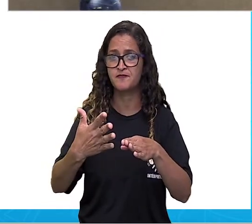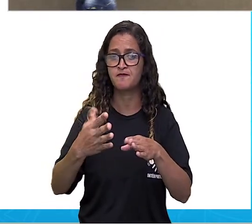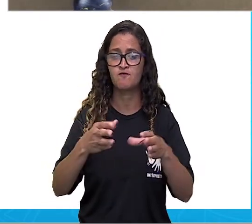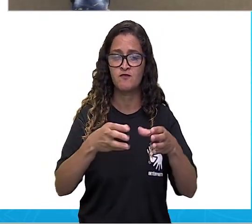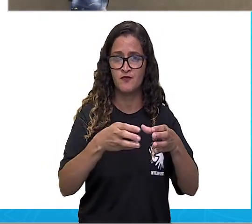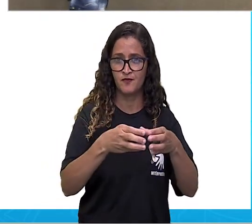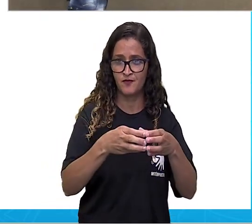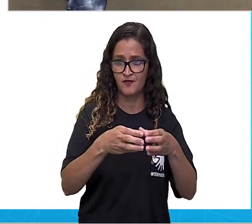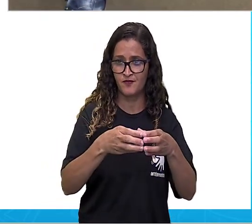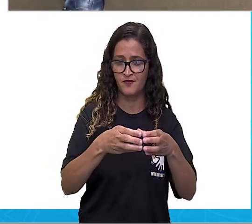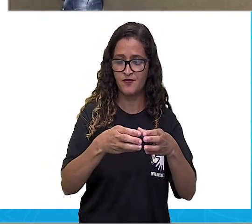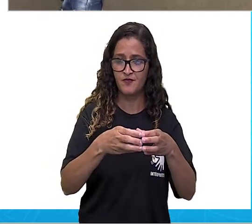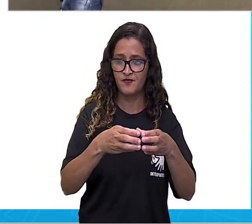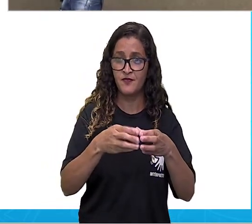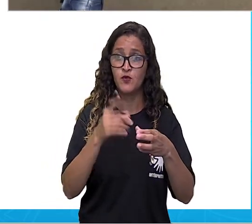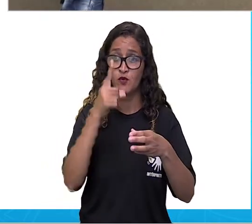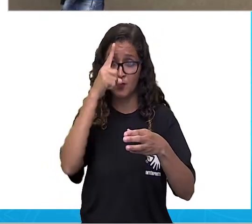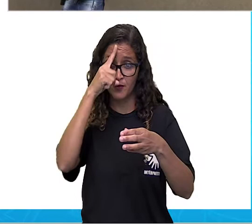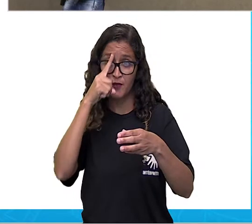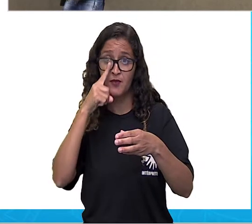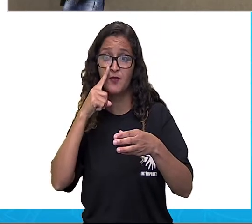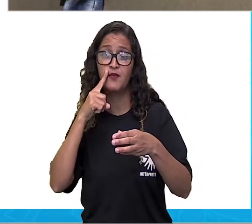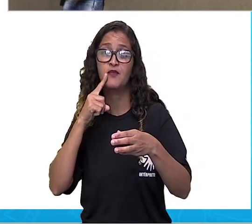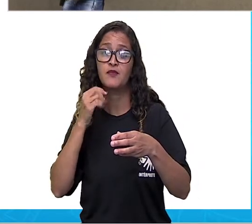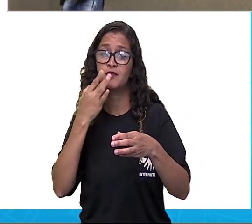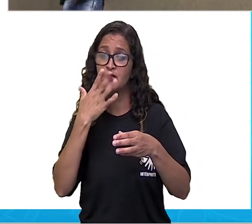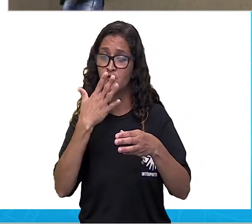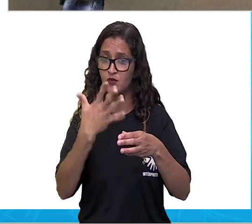grupo com os botões amarelos.